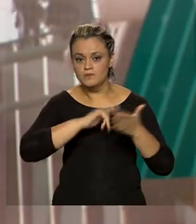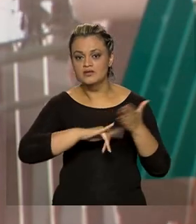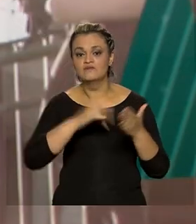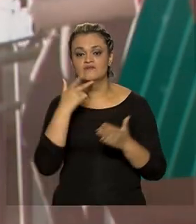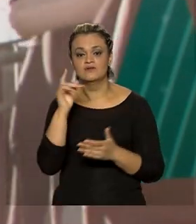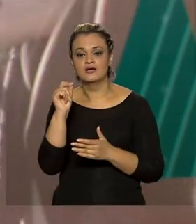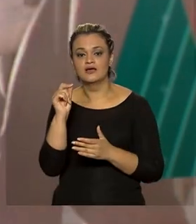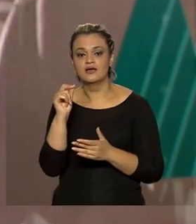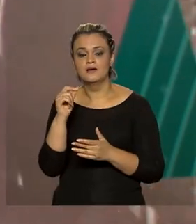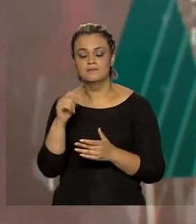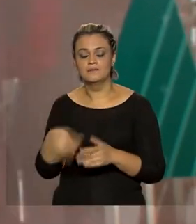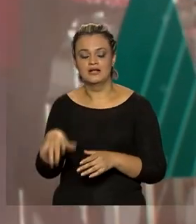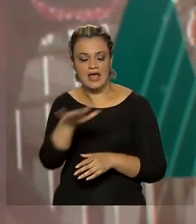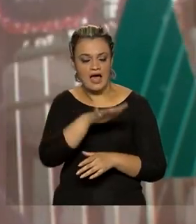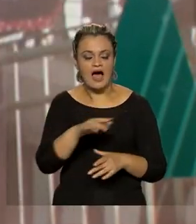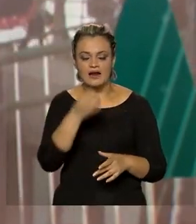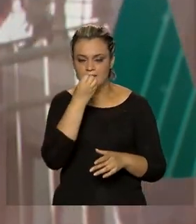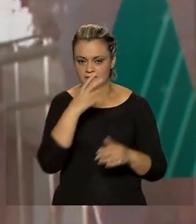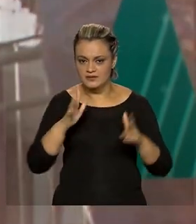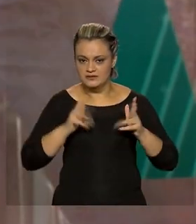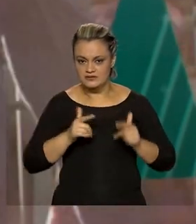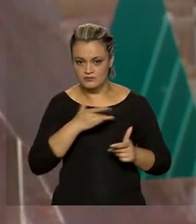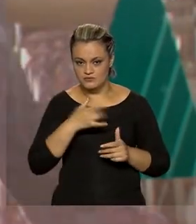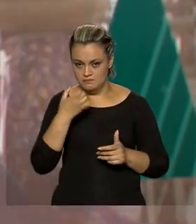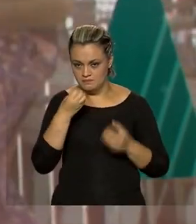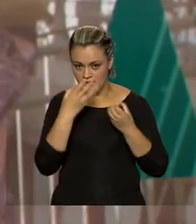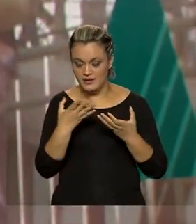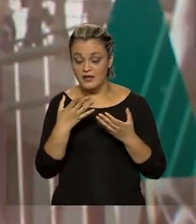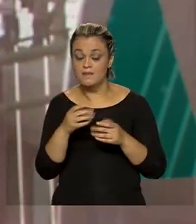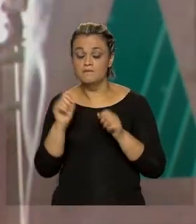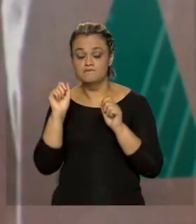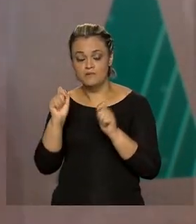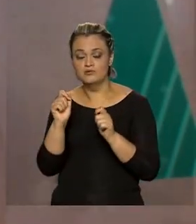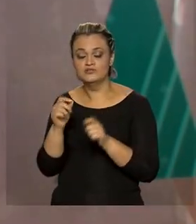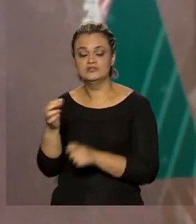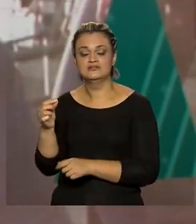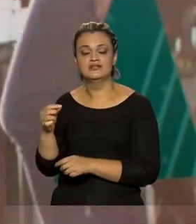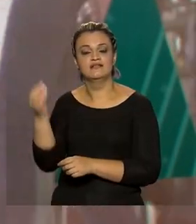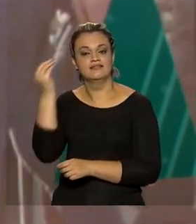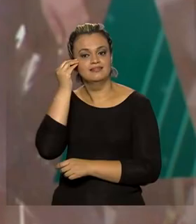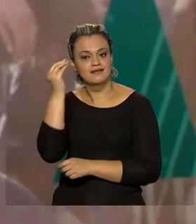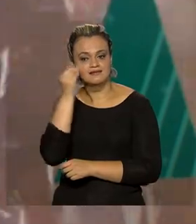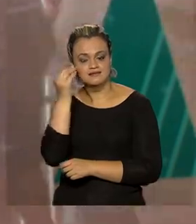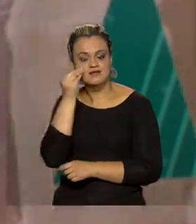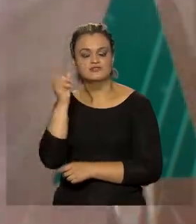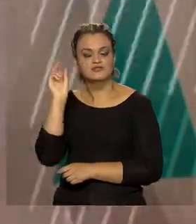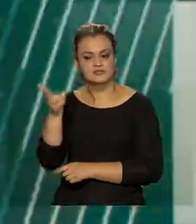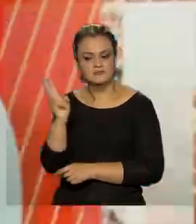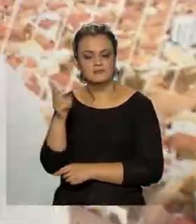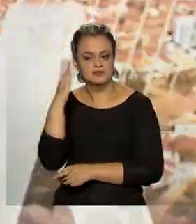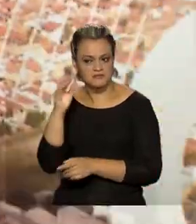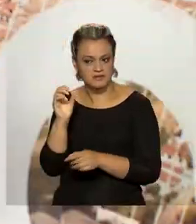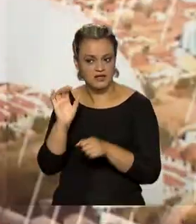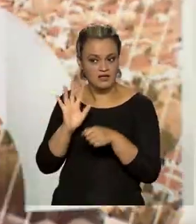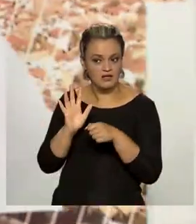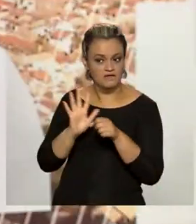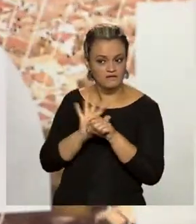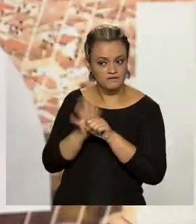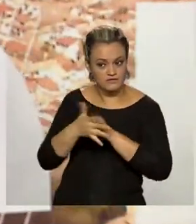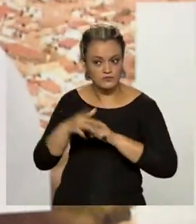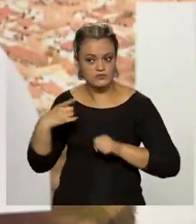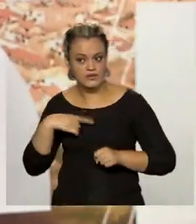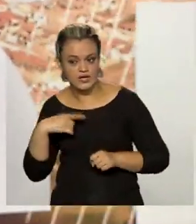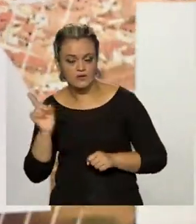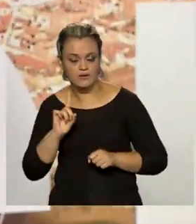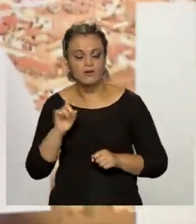preservação das condições sanitárias, os empregadores podem oferecer testagem periódica da Covid-19 e estabelecer políticas